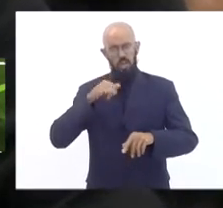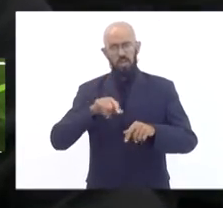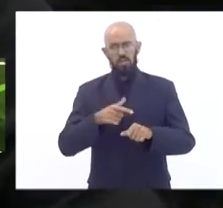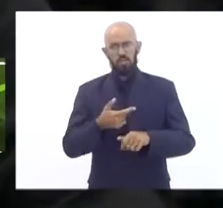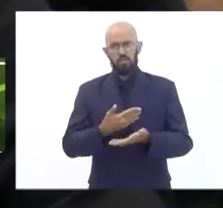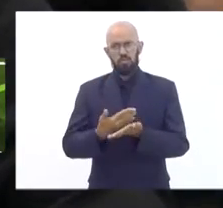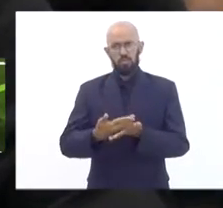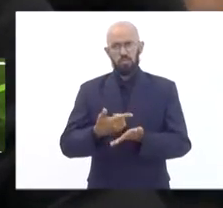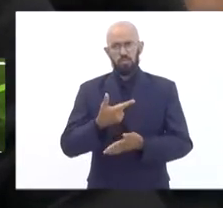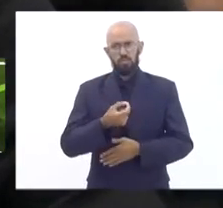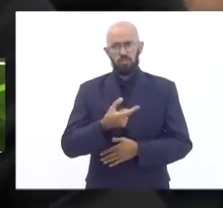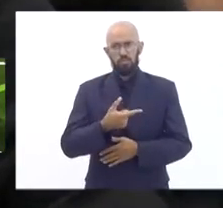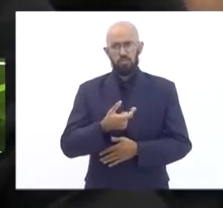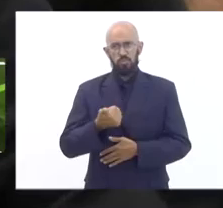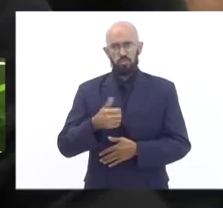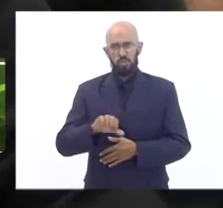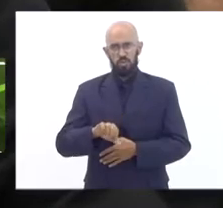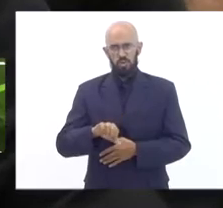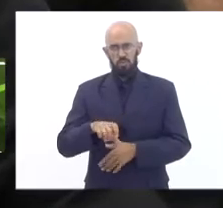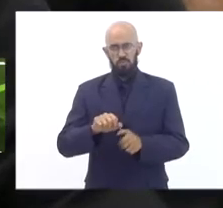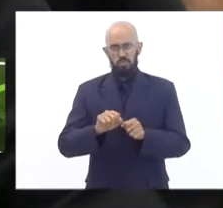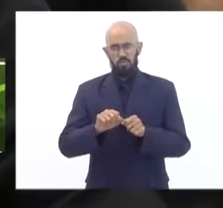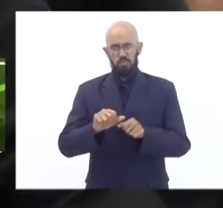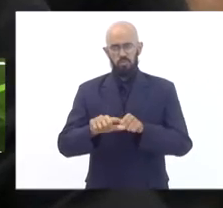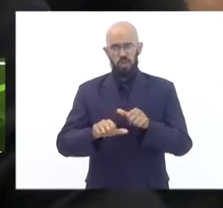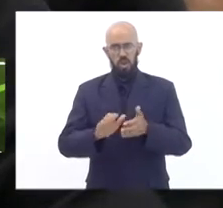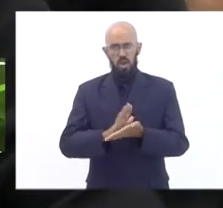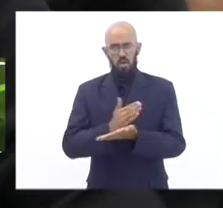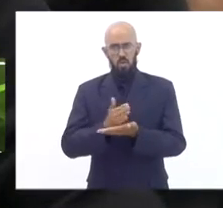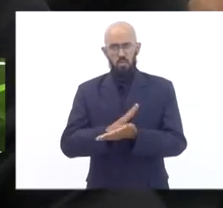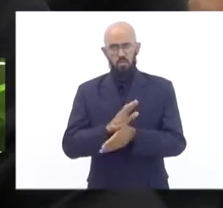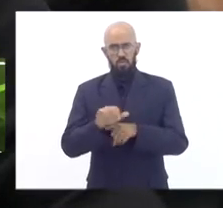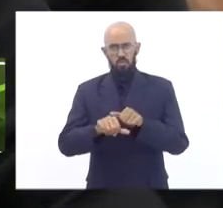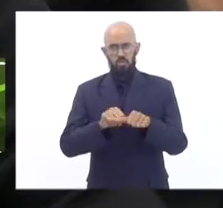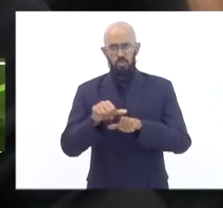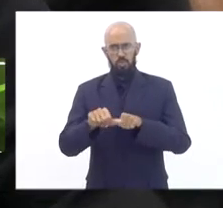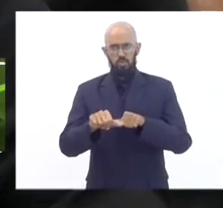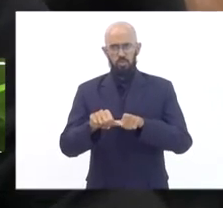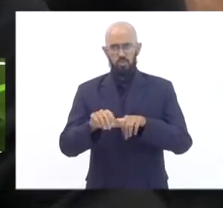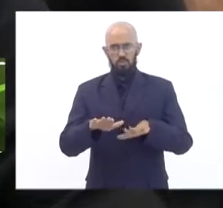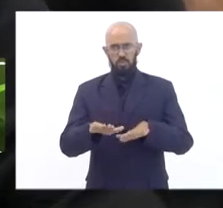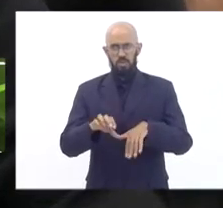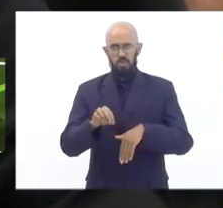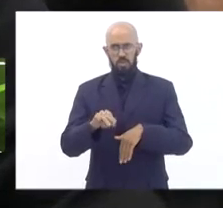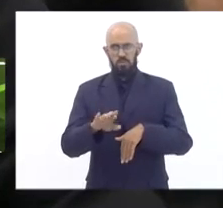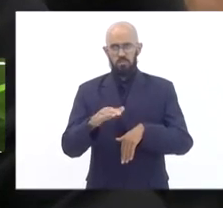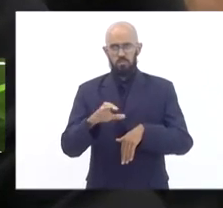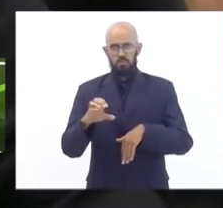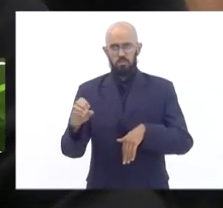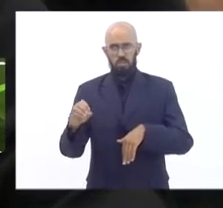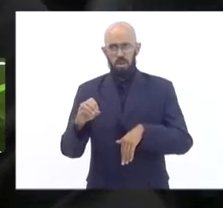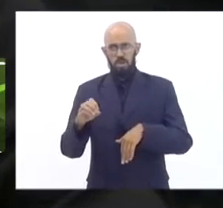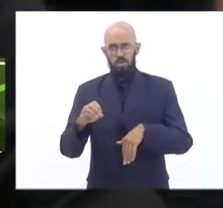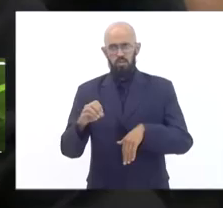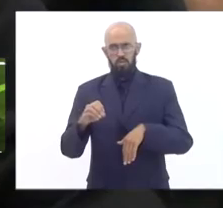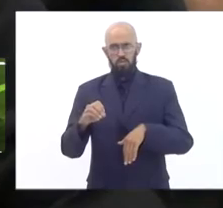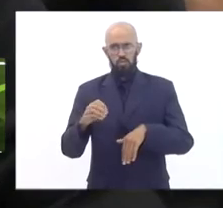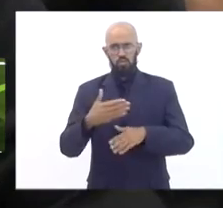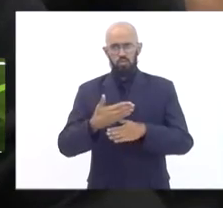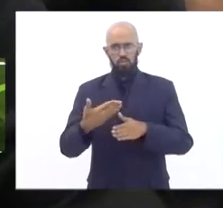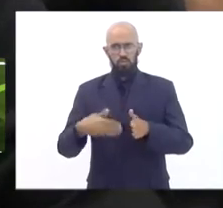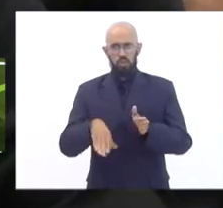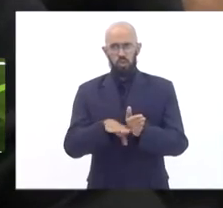2019. Fizemos algumas alterações, temos alguns resultados, só que em março veio a pandemia e